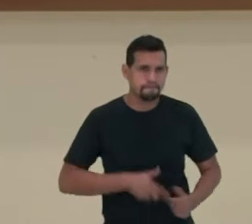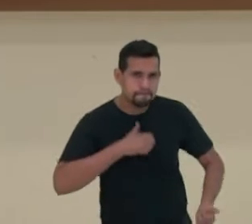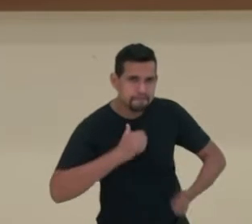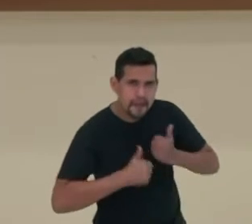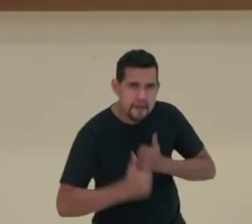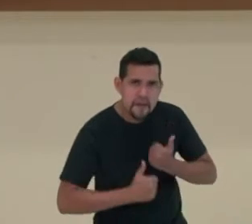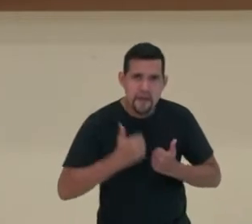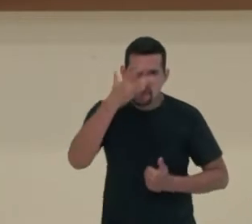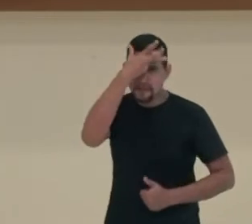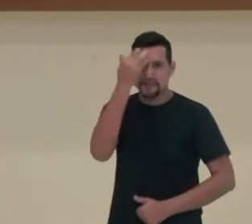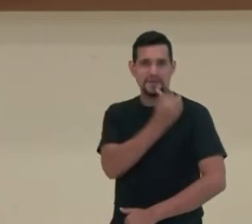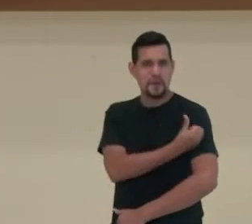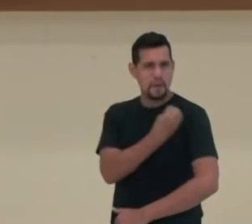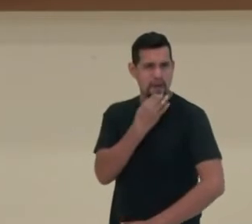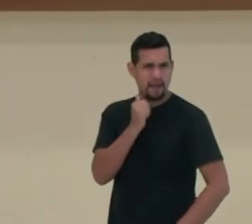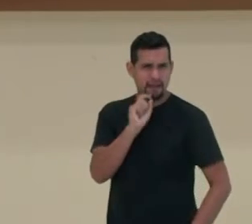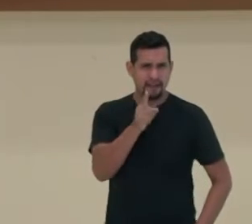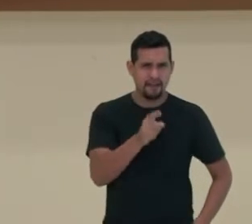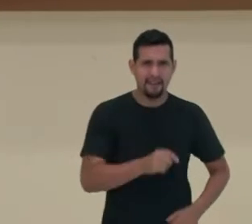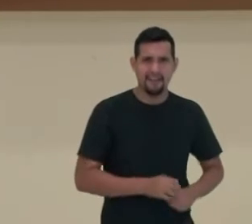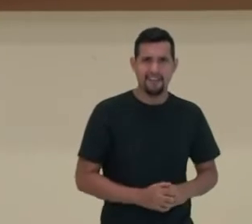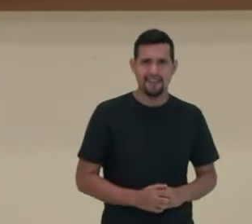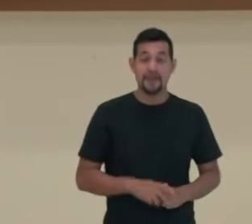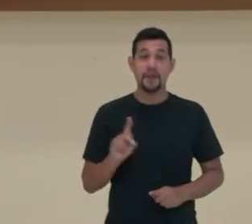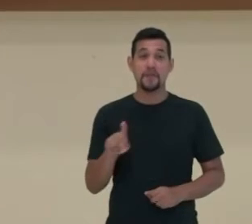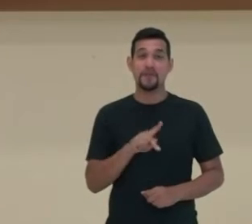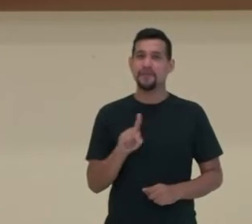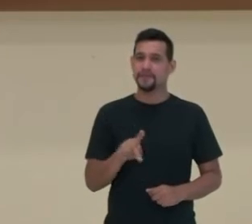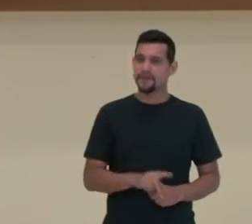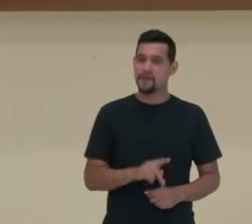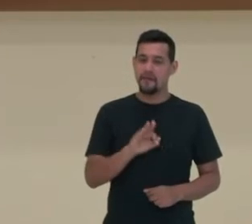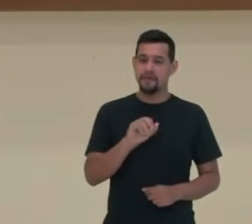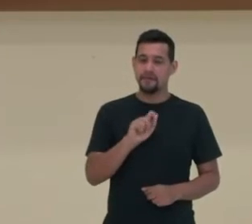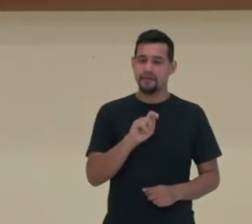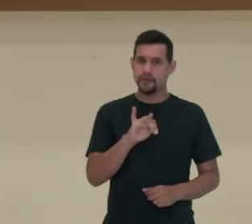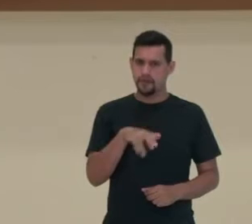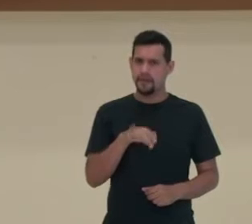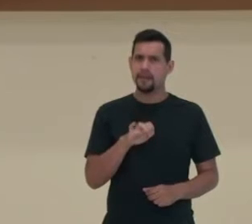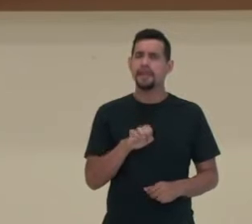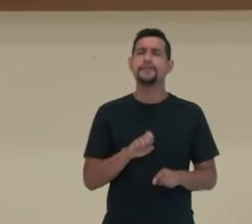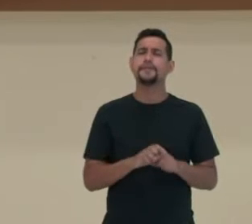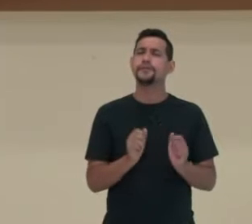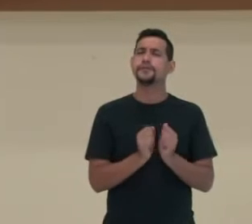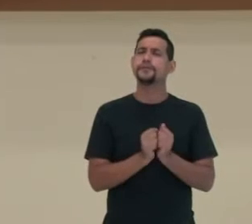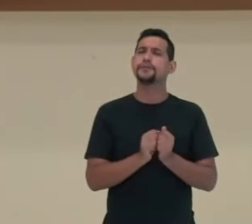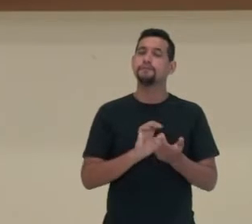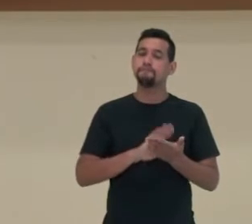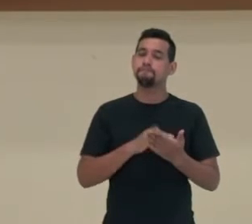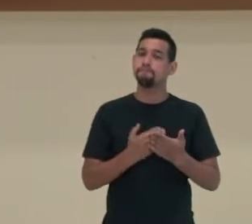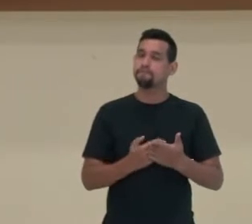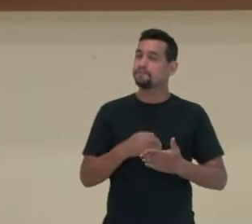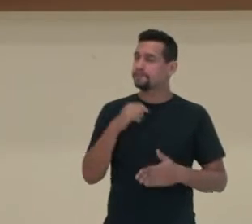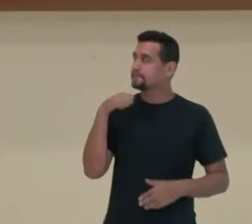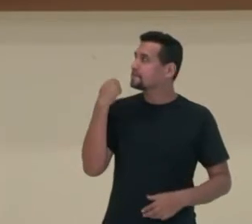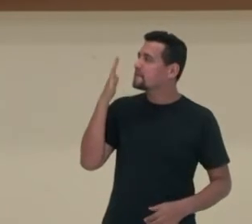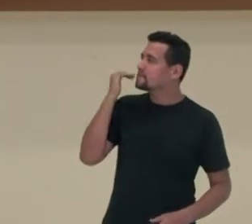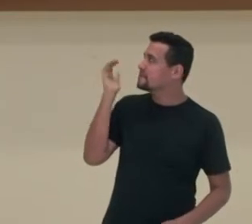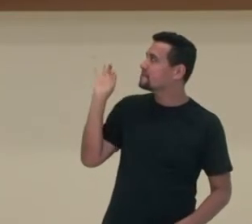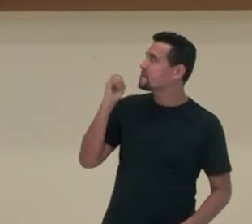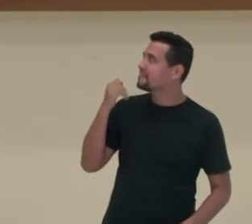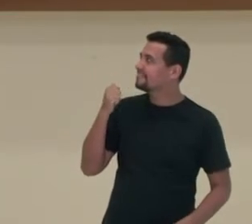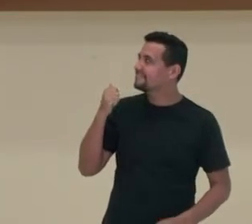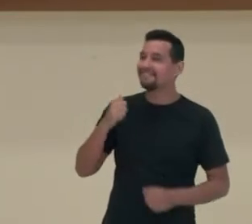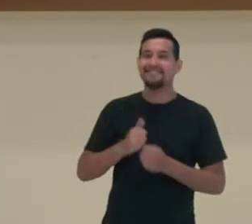Fala, galerinha do sexto ano, tudo bem? Sou o professor Roberto Falcione, professor de História. Junto conosco, o professor Kelvin, fazendo